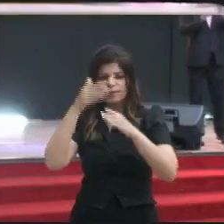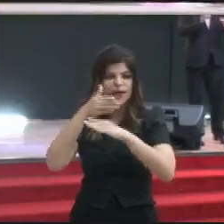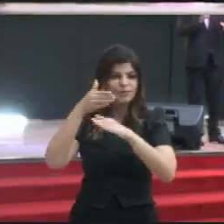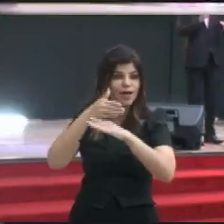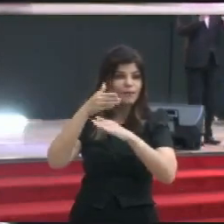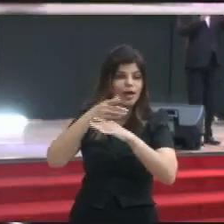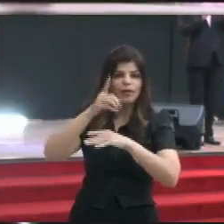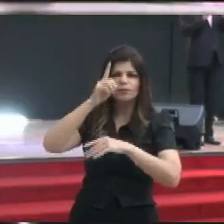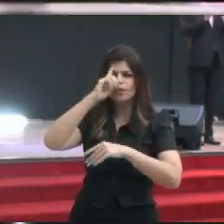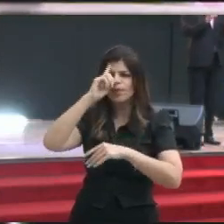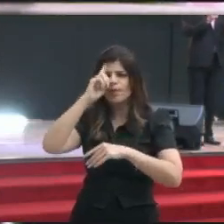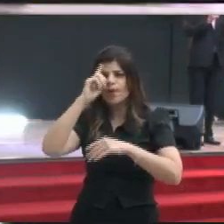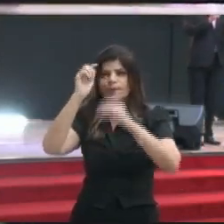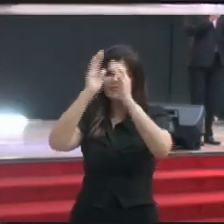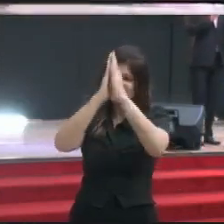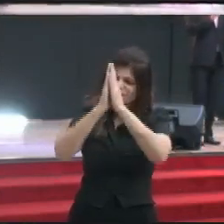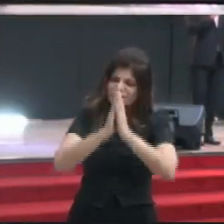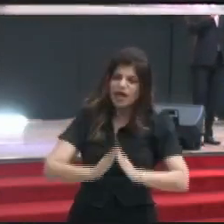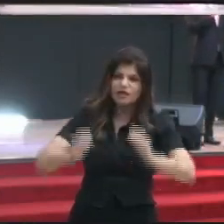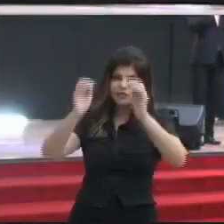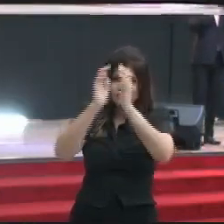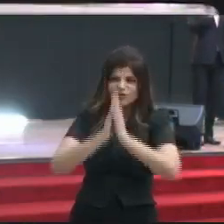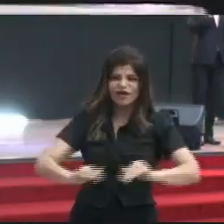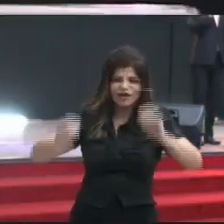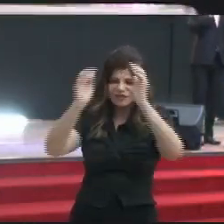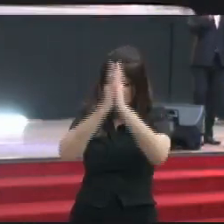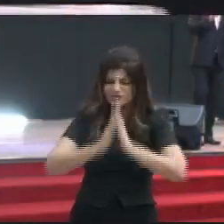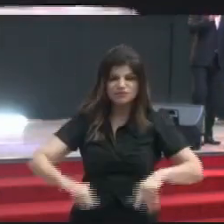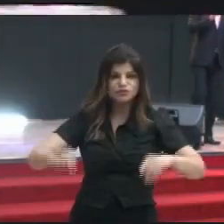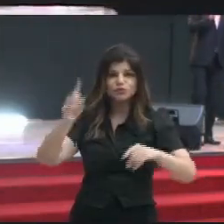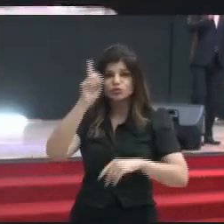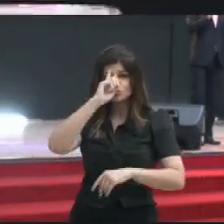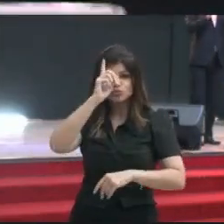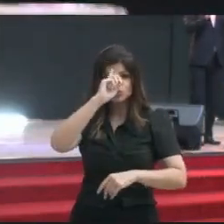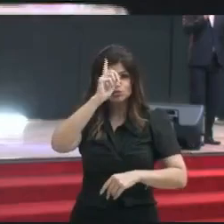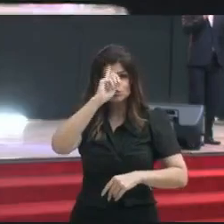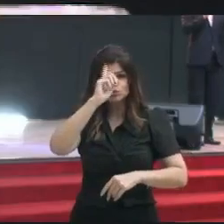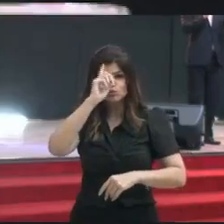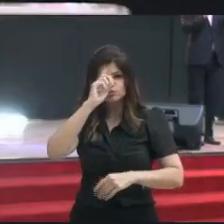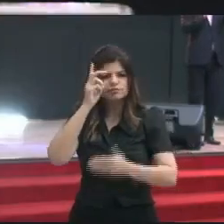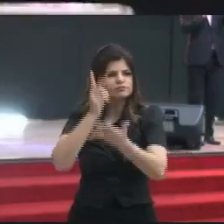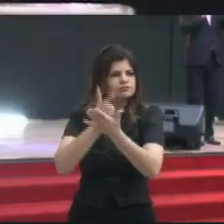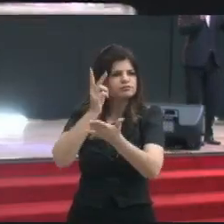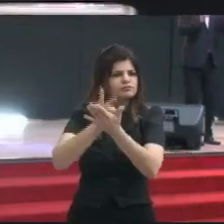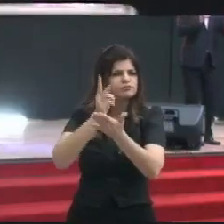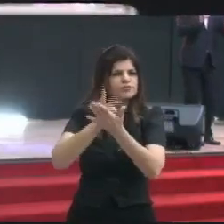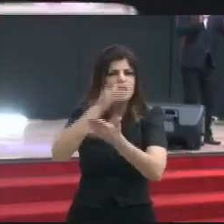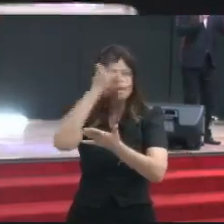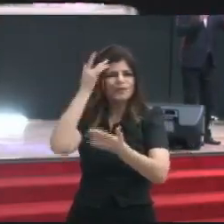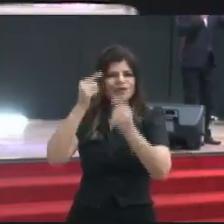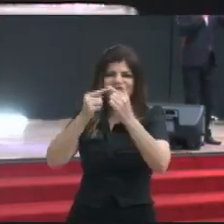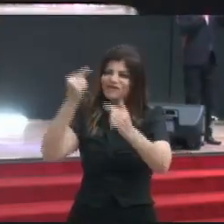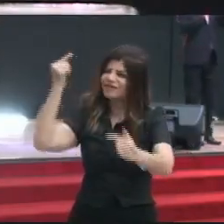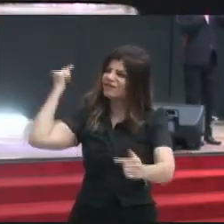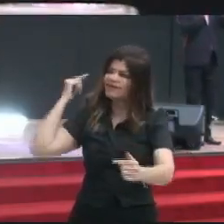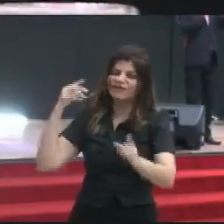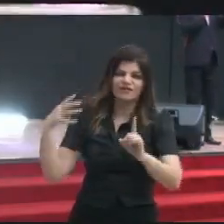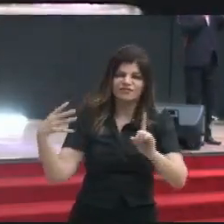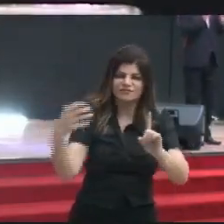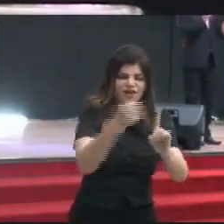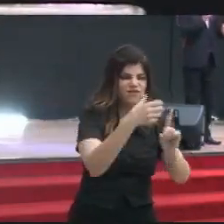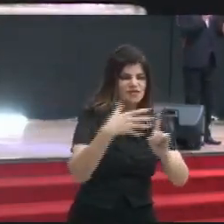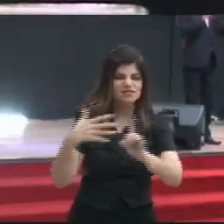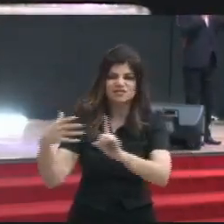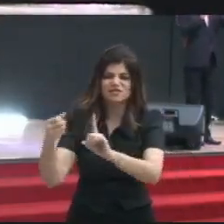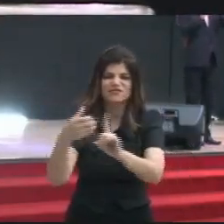era dia de adoração, todos os dias era dia de ganhar almas, todos